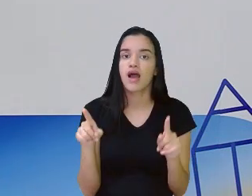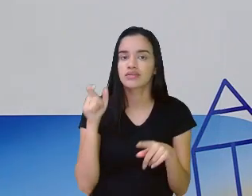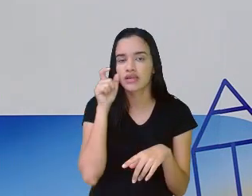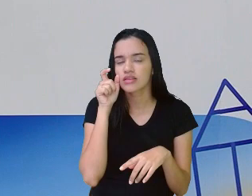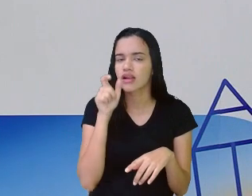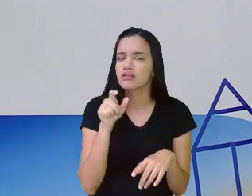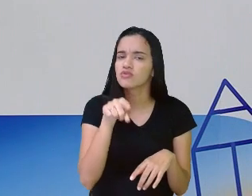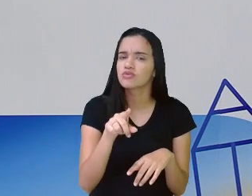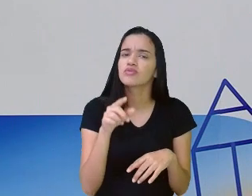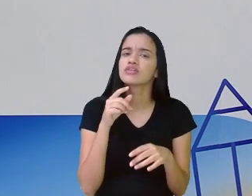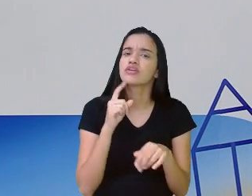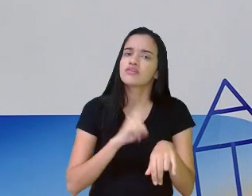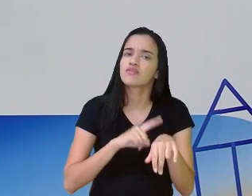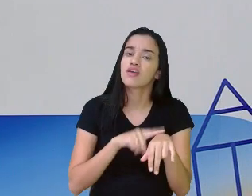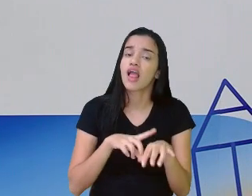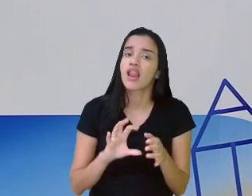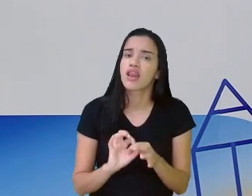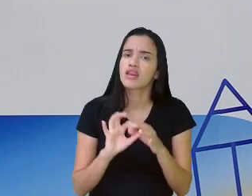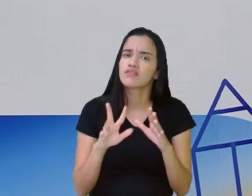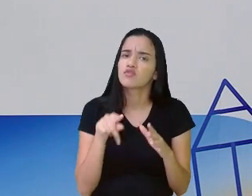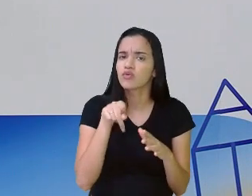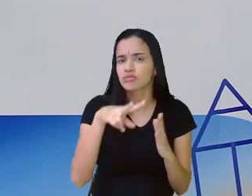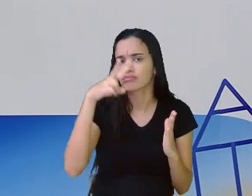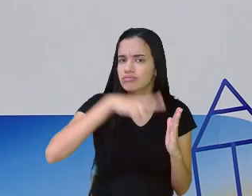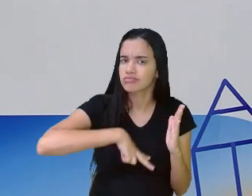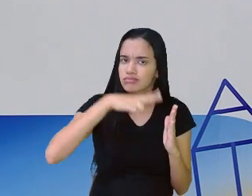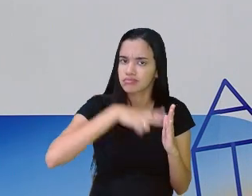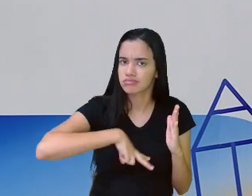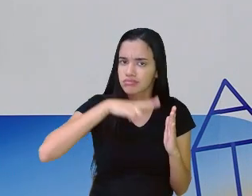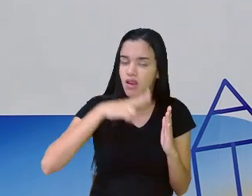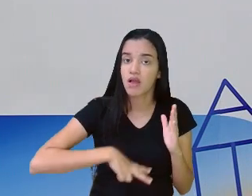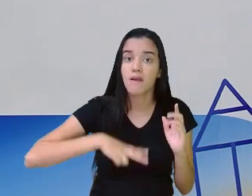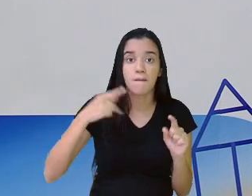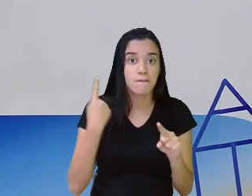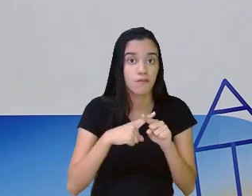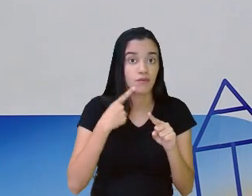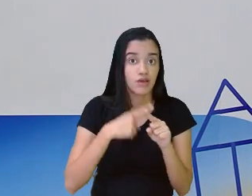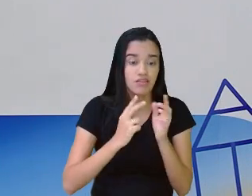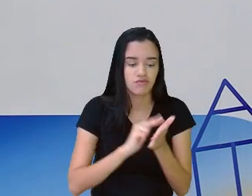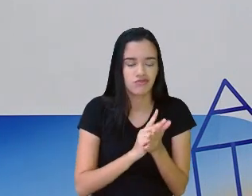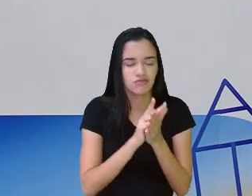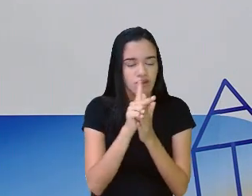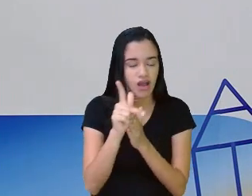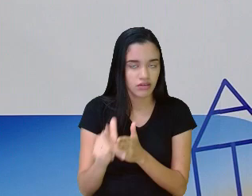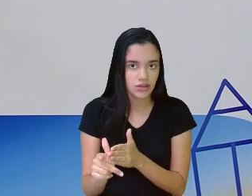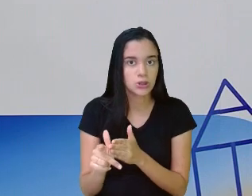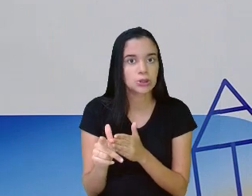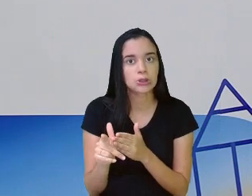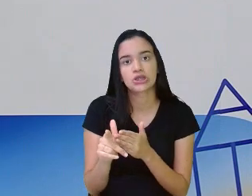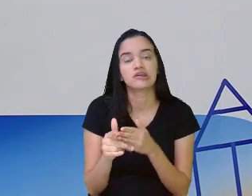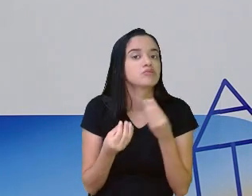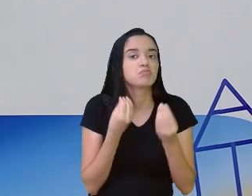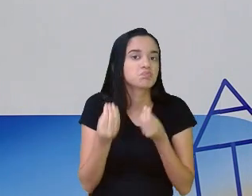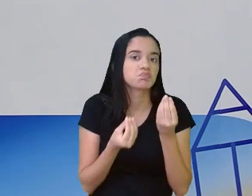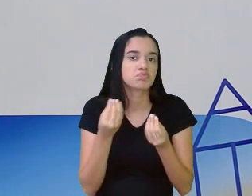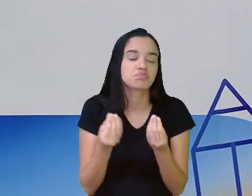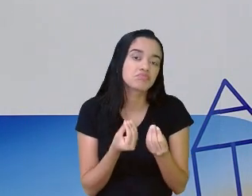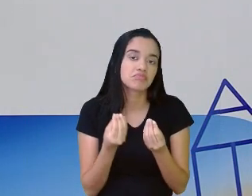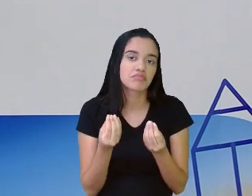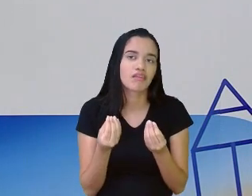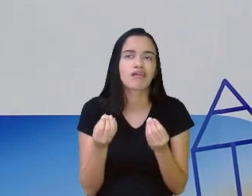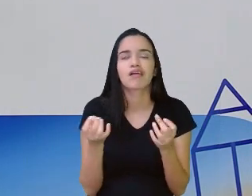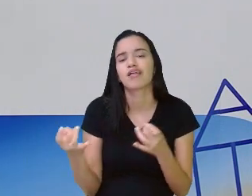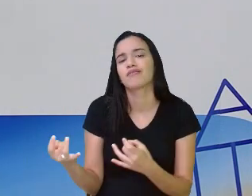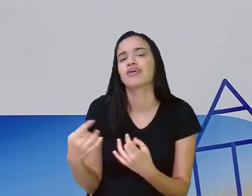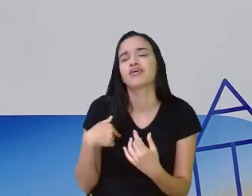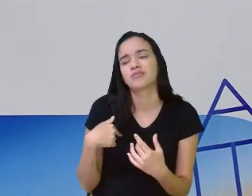você, quando tiver um tempinho livre, você dá uma lida. Porque são muitas frações, né? Eu não tenho como, né? Porque vocês sabem que não